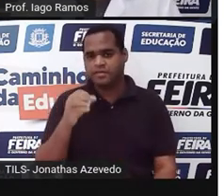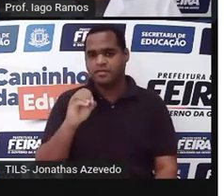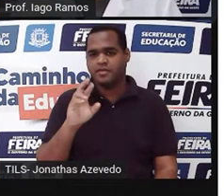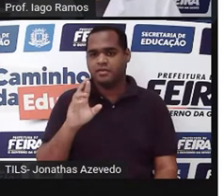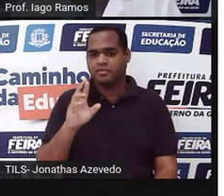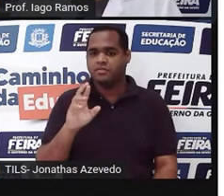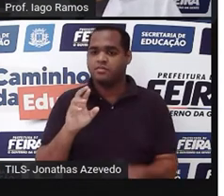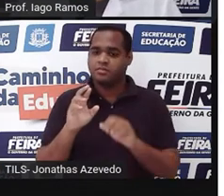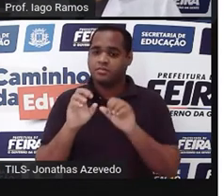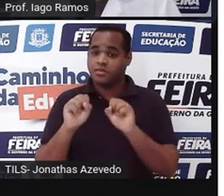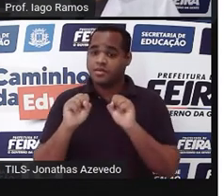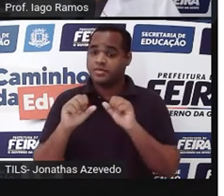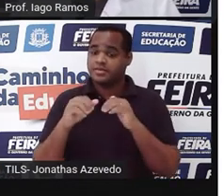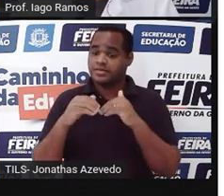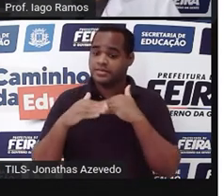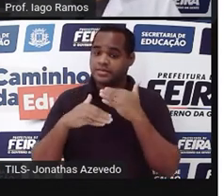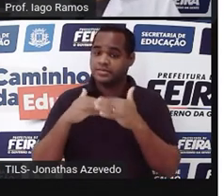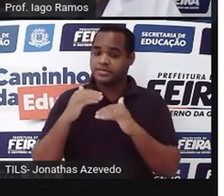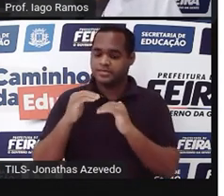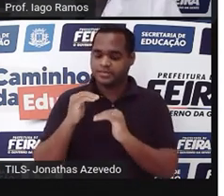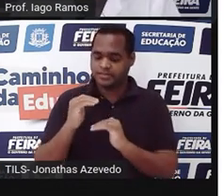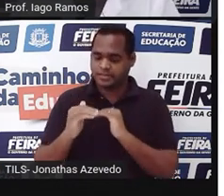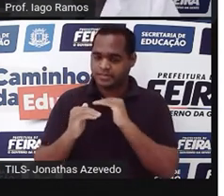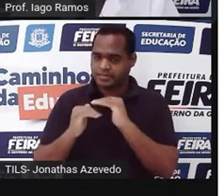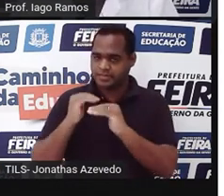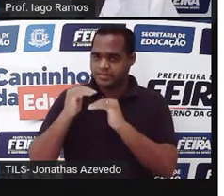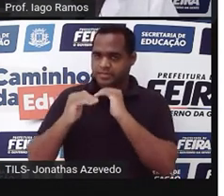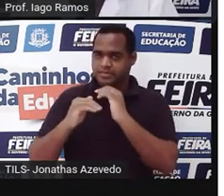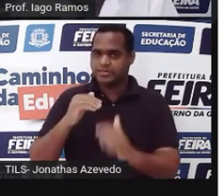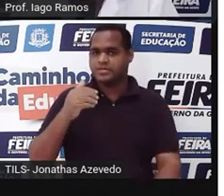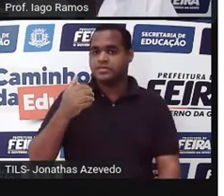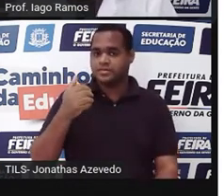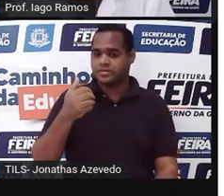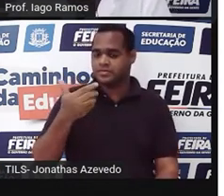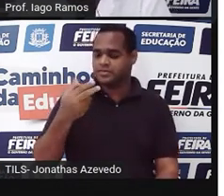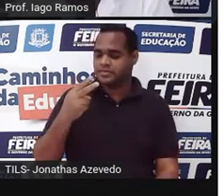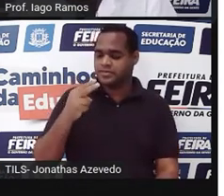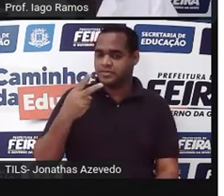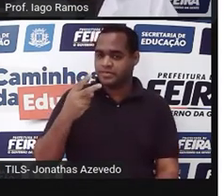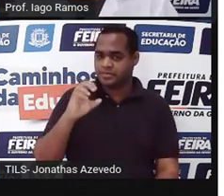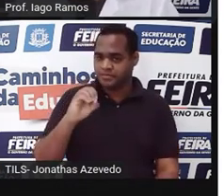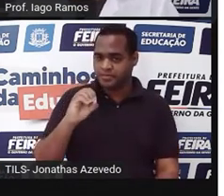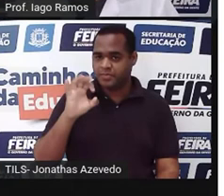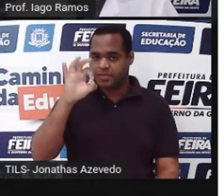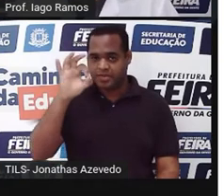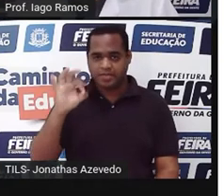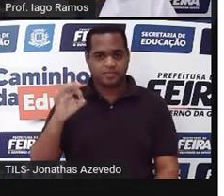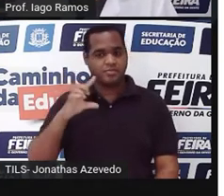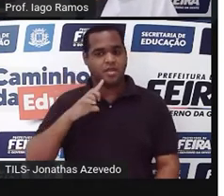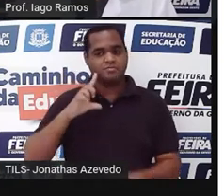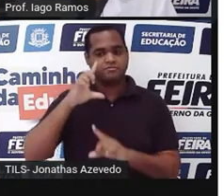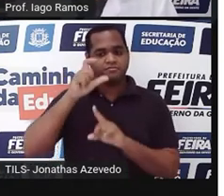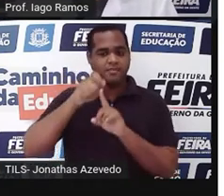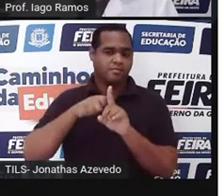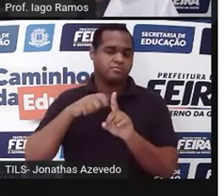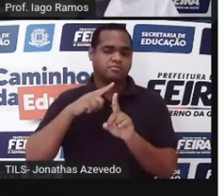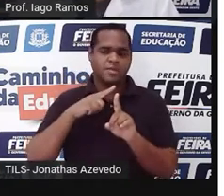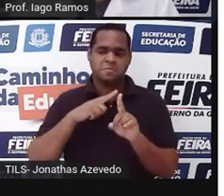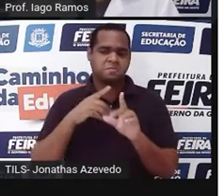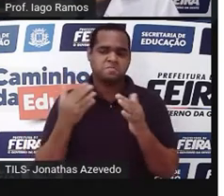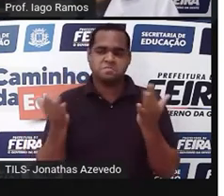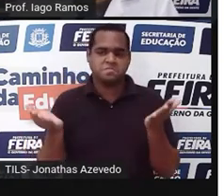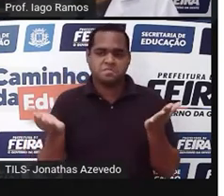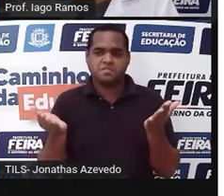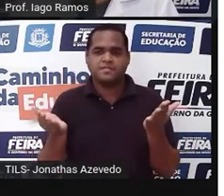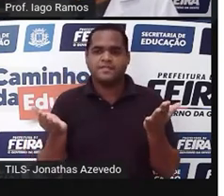vai sofrer um acréscimo de vinte por cento em um determinado mês ou seja esse